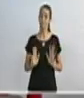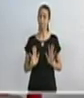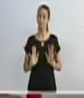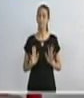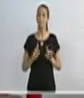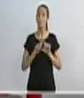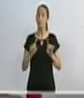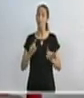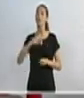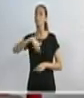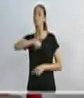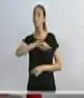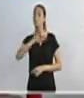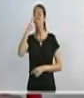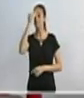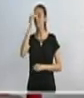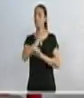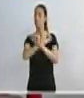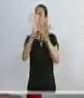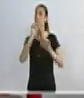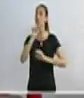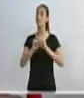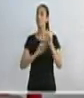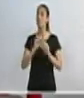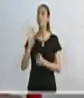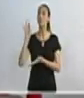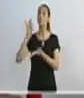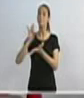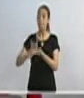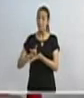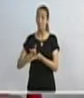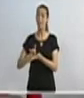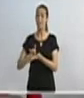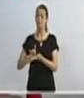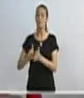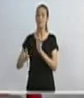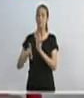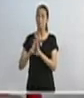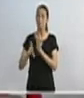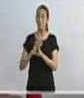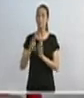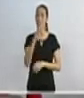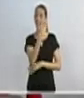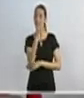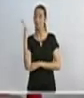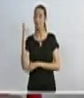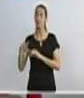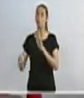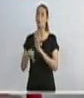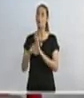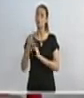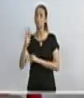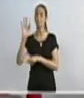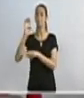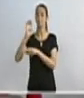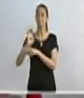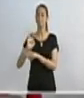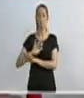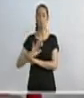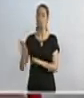as pessoas têm que entender o seguinte: a competência para legislar sobre direito ambiental é da União e do Estado.